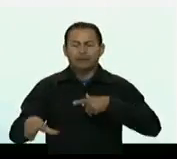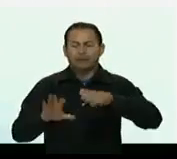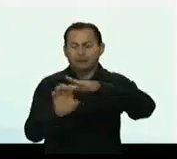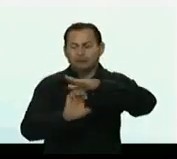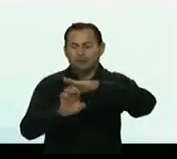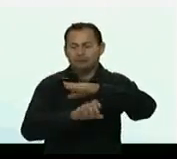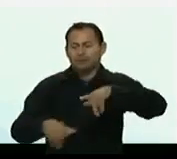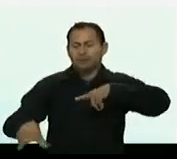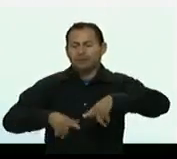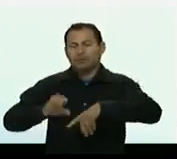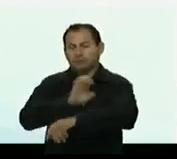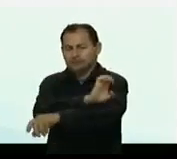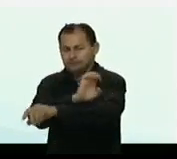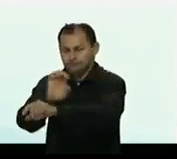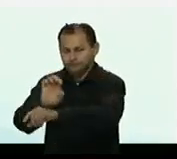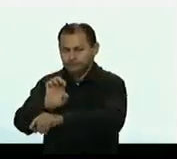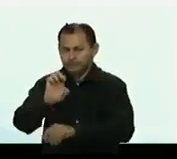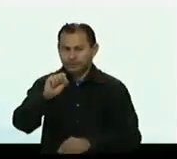como estagiário.